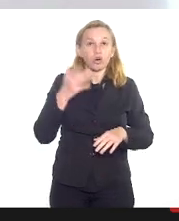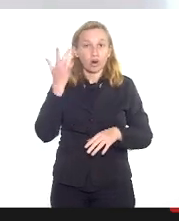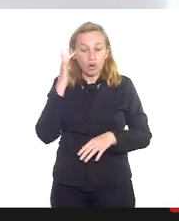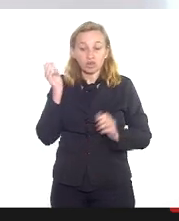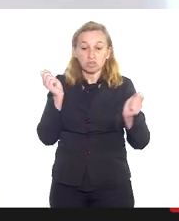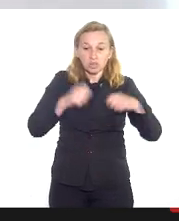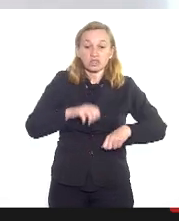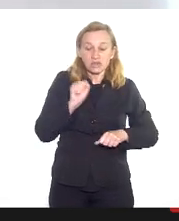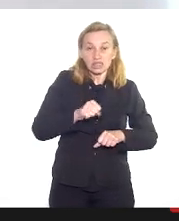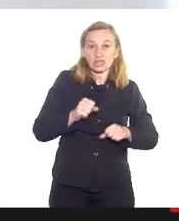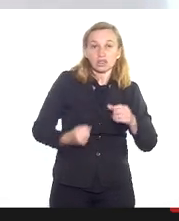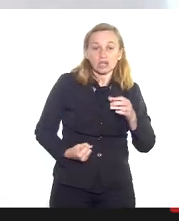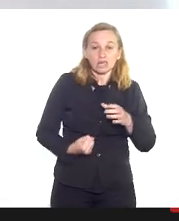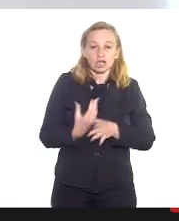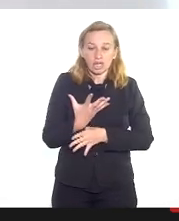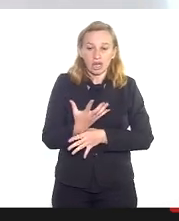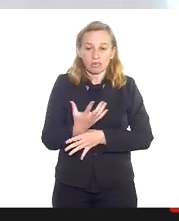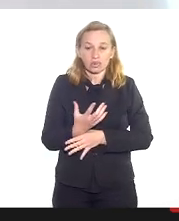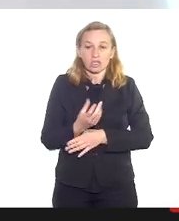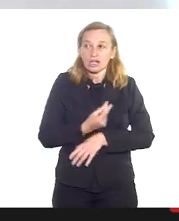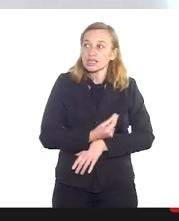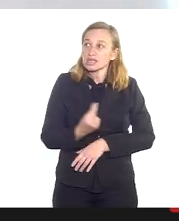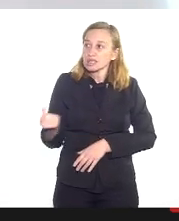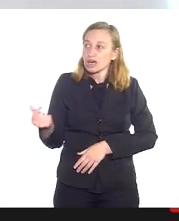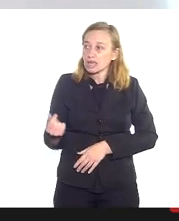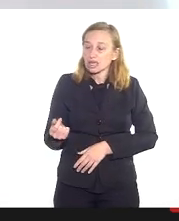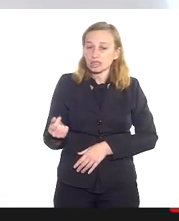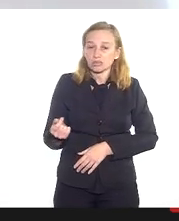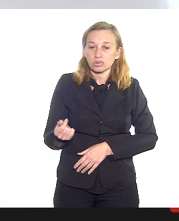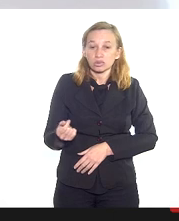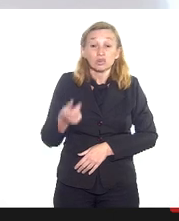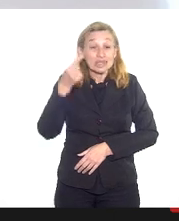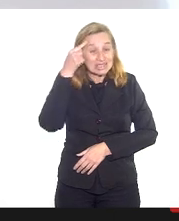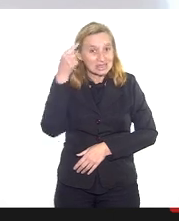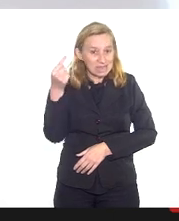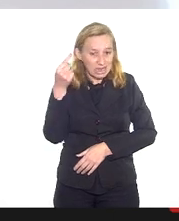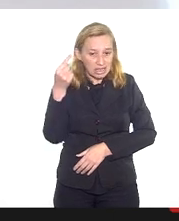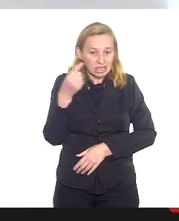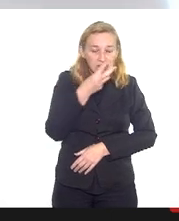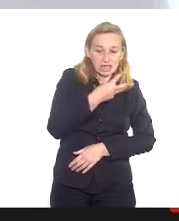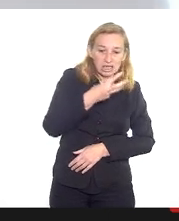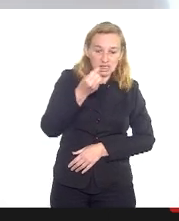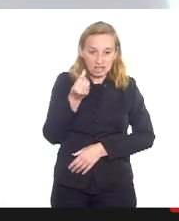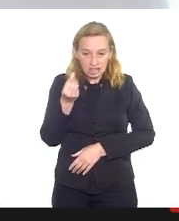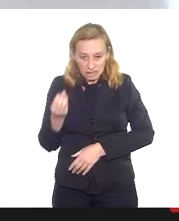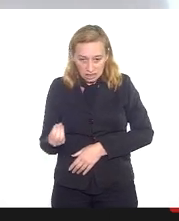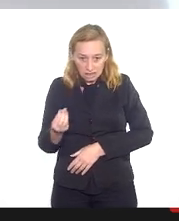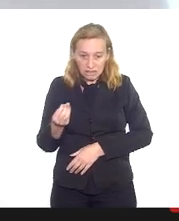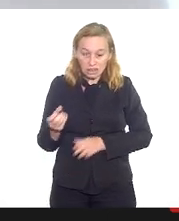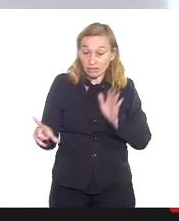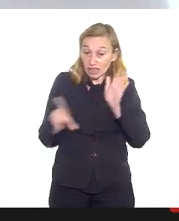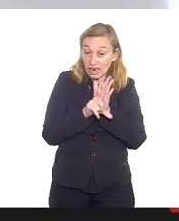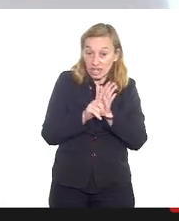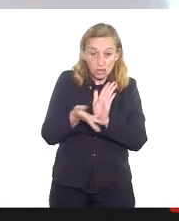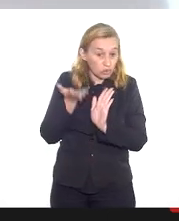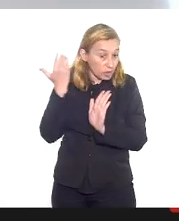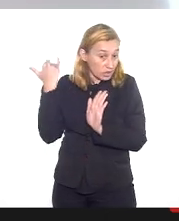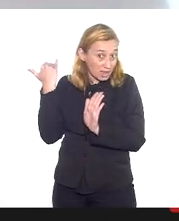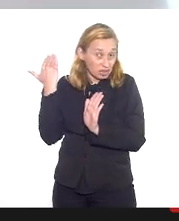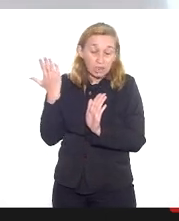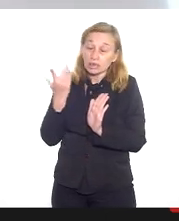construirmos, saímos do modo comum. Essa foi a ideia. Os 360 é uma coisa que estava na lei do passado, não que